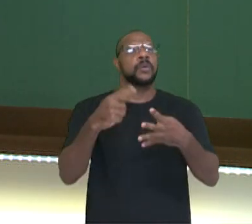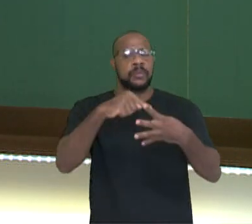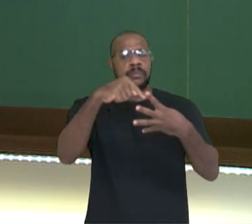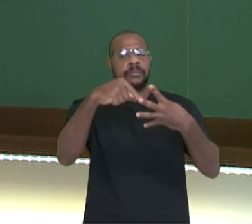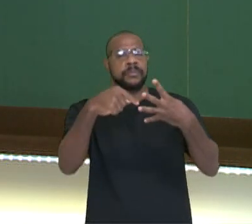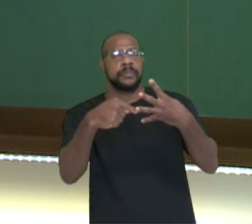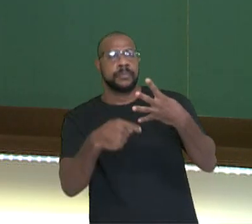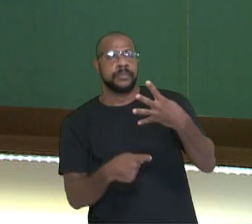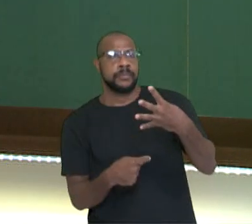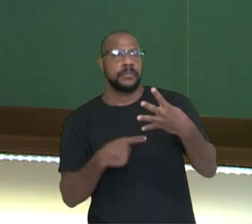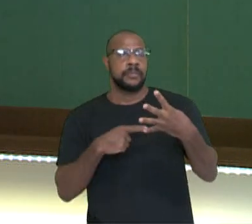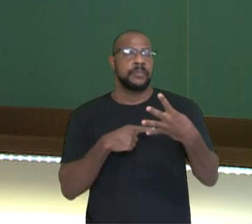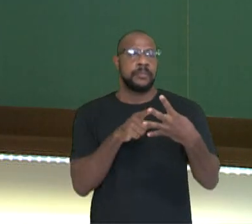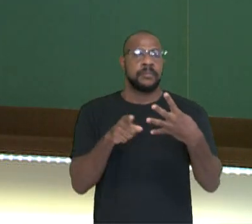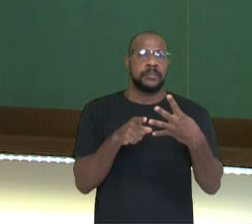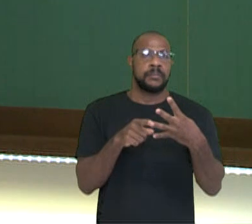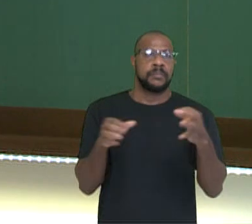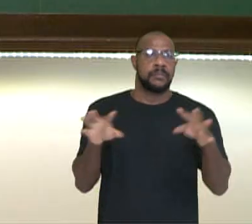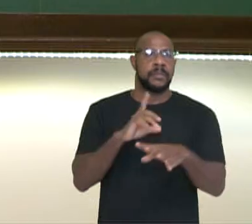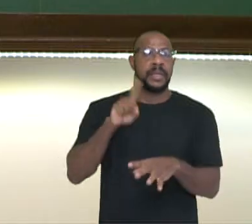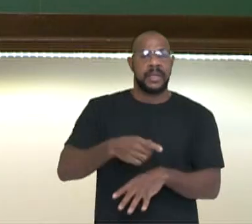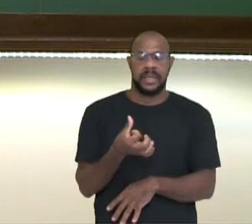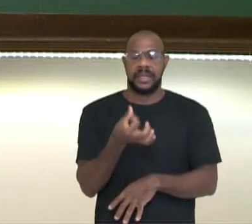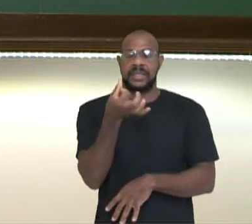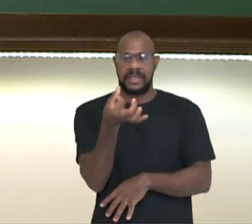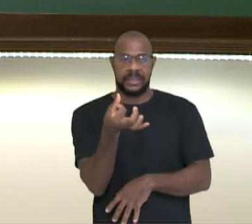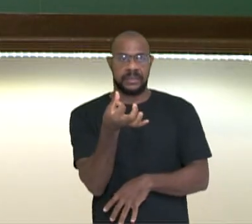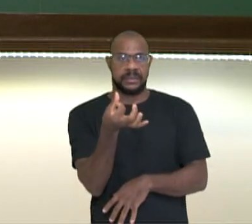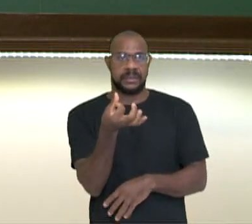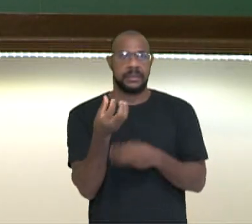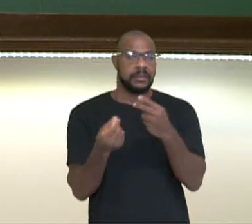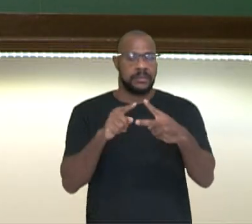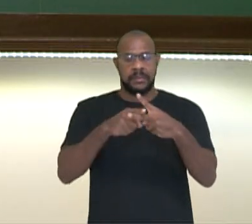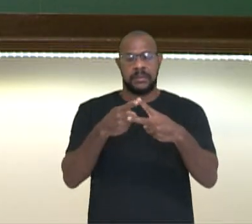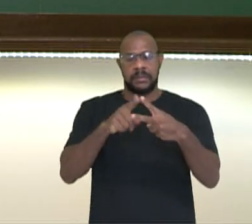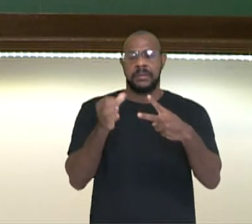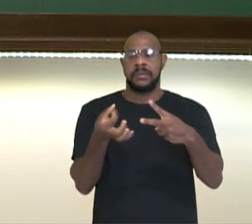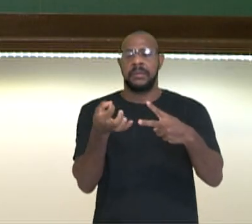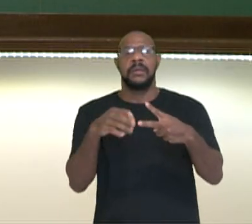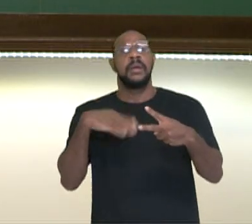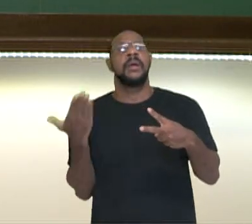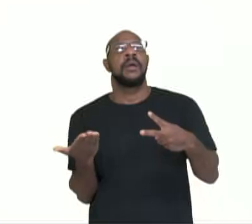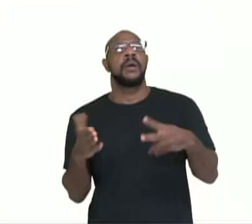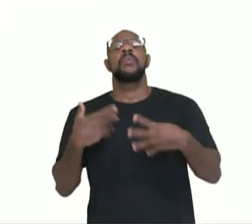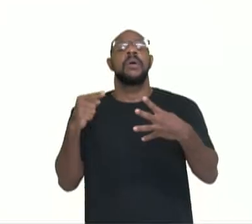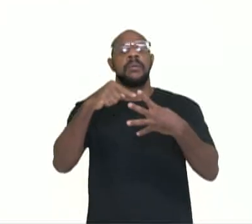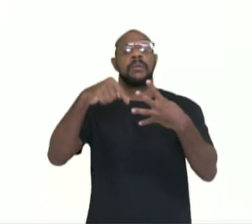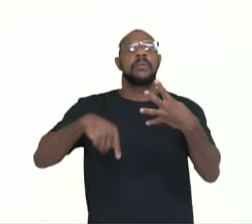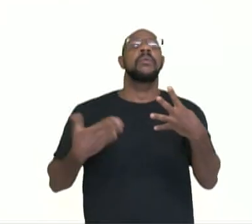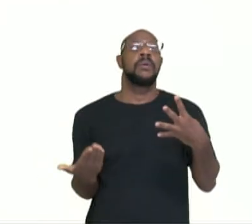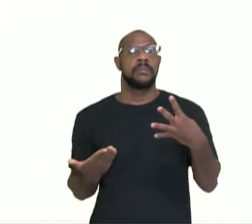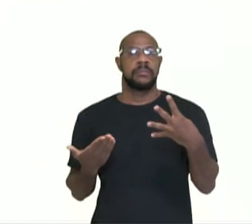um arco côngruo ao ângulo de 60 graus? Qual deles? Vamos lá?